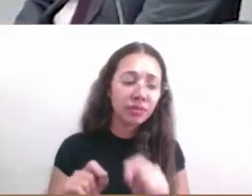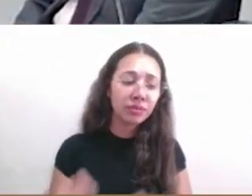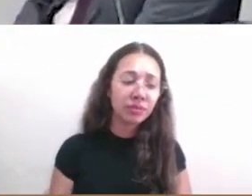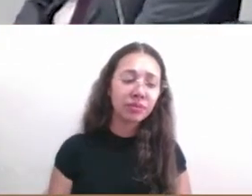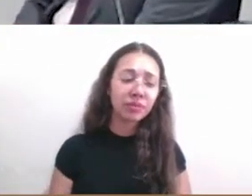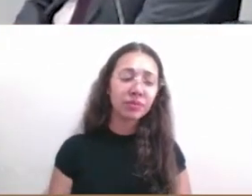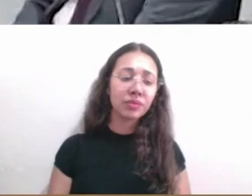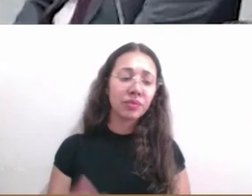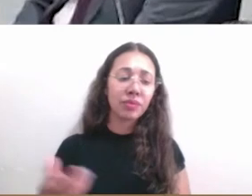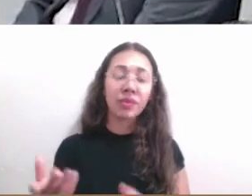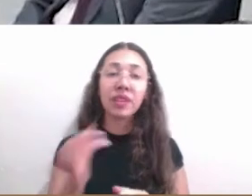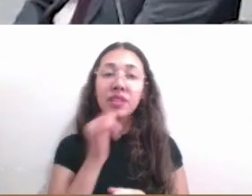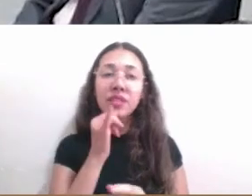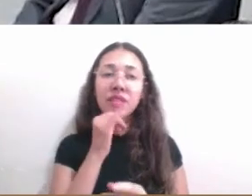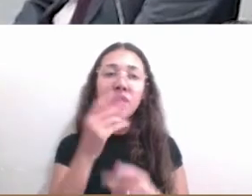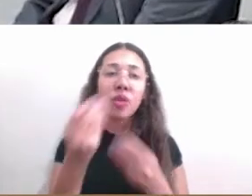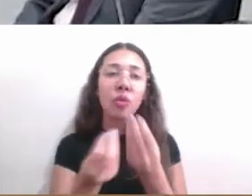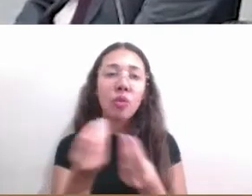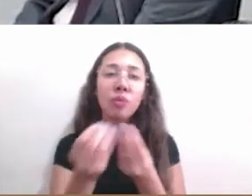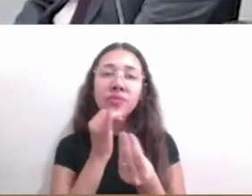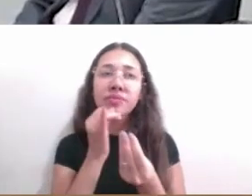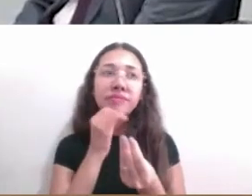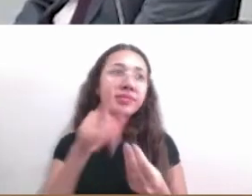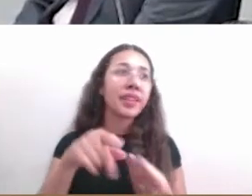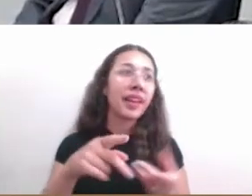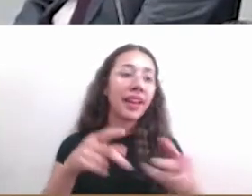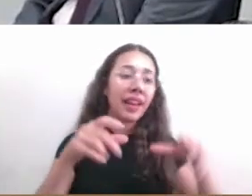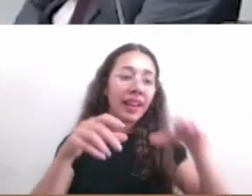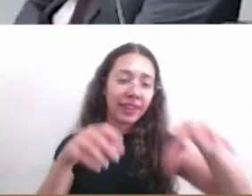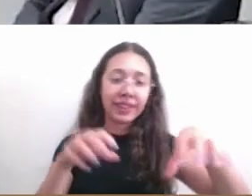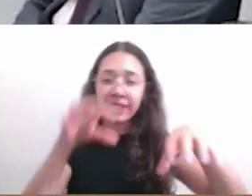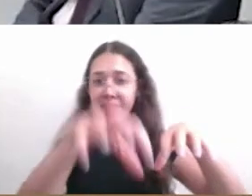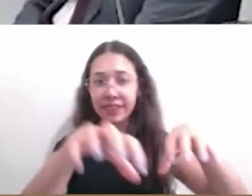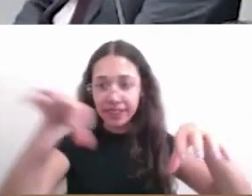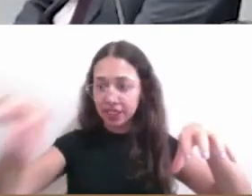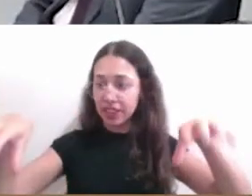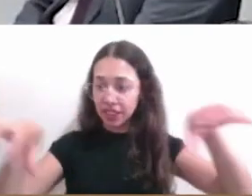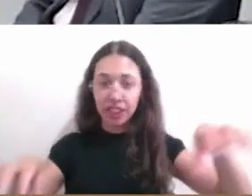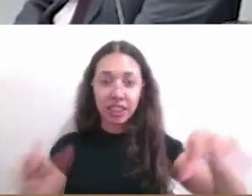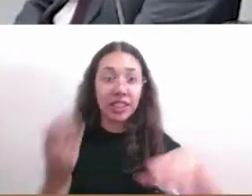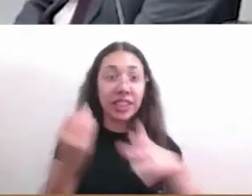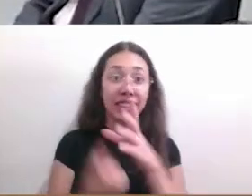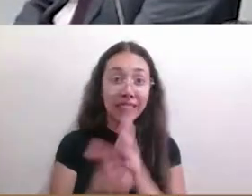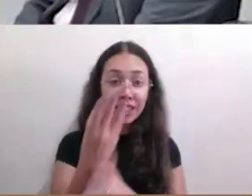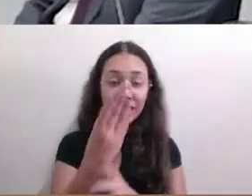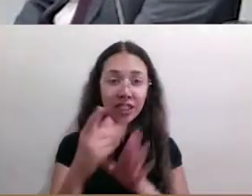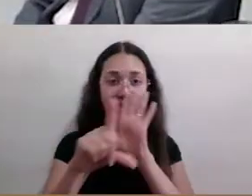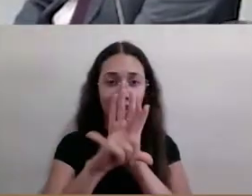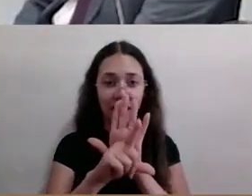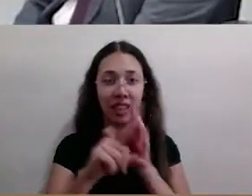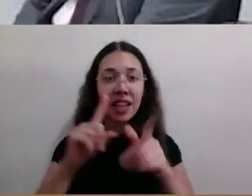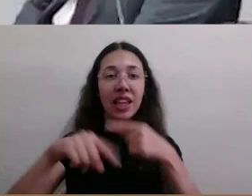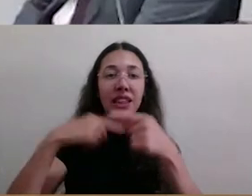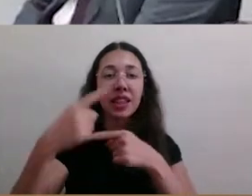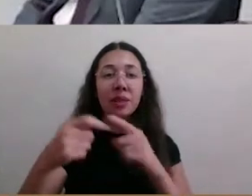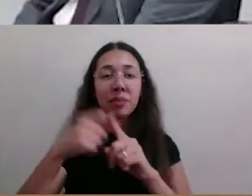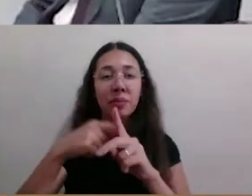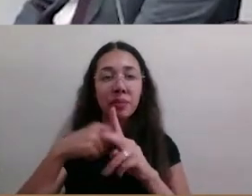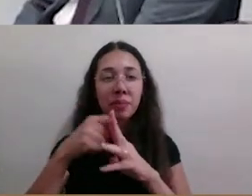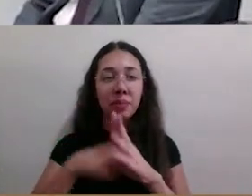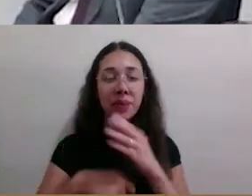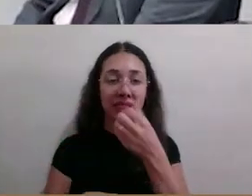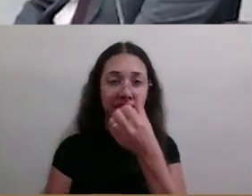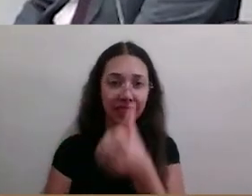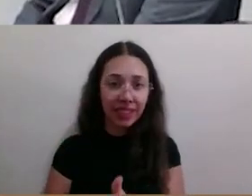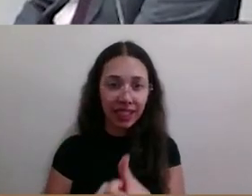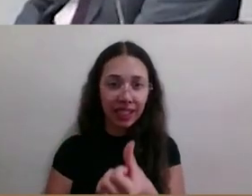de GEF? Né? Essa vara de GEF veio porque quando veio a lei, e aqueles 6 meses que o legislador mandou colocar em prática o